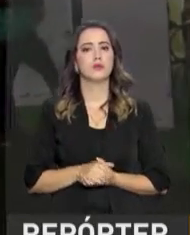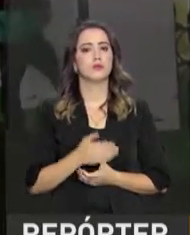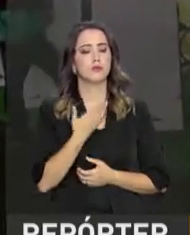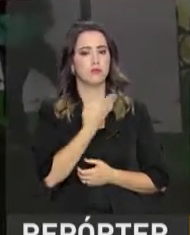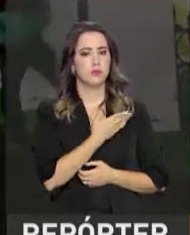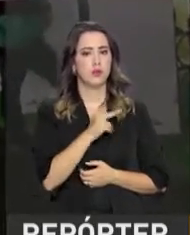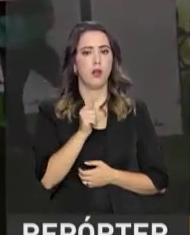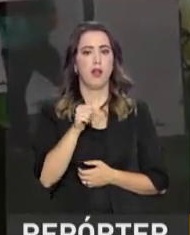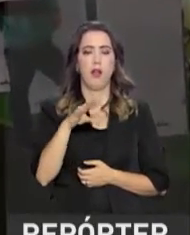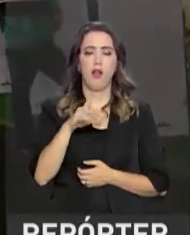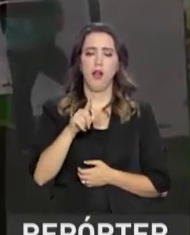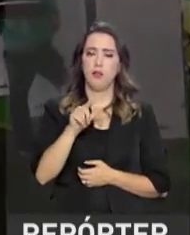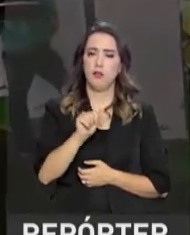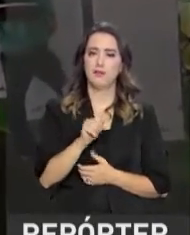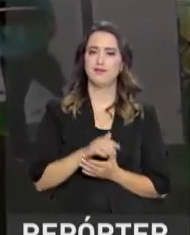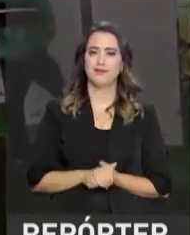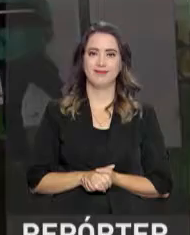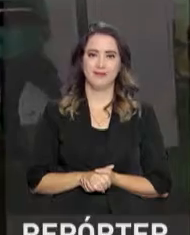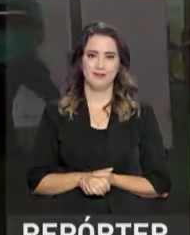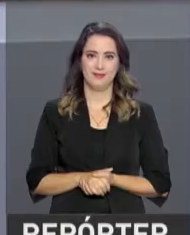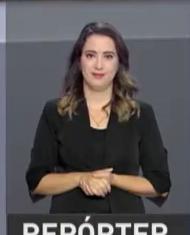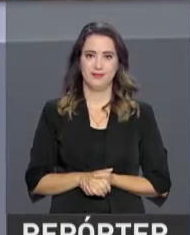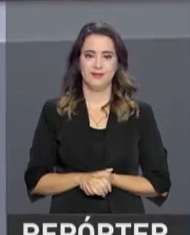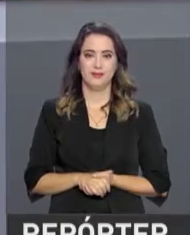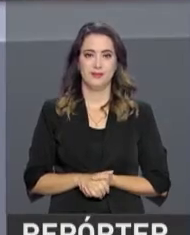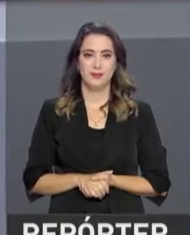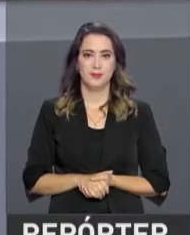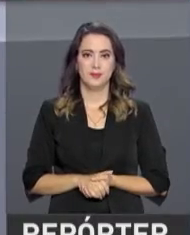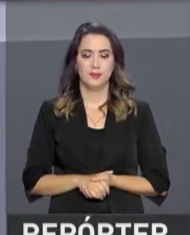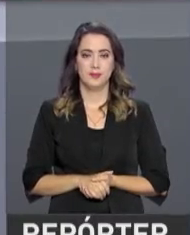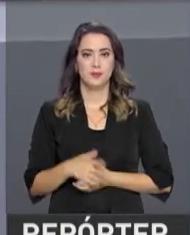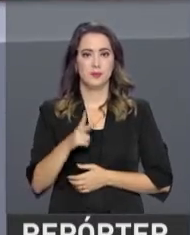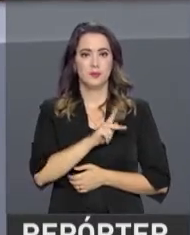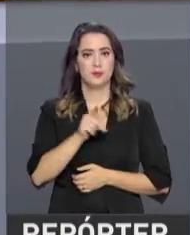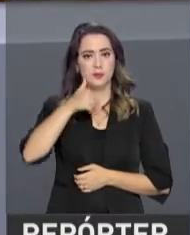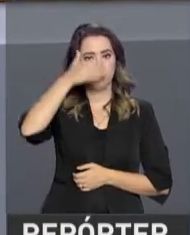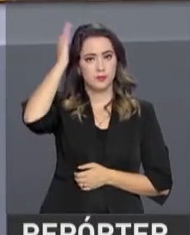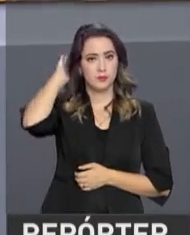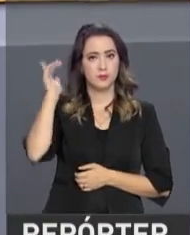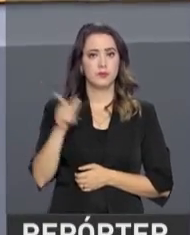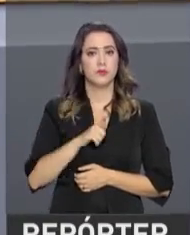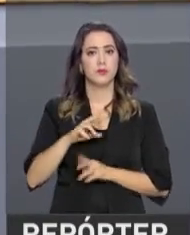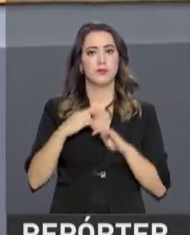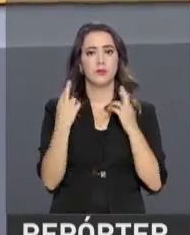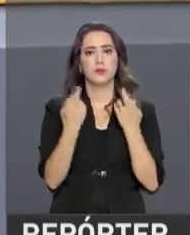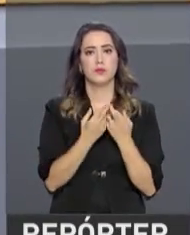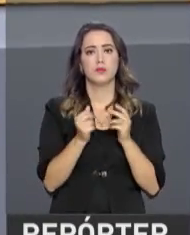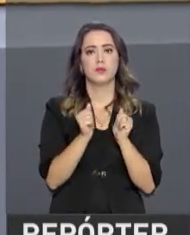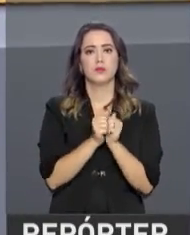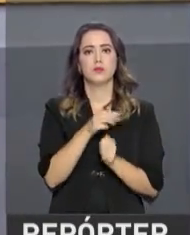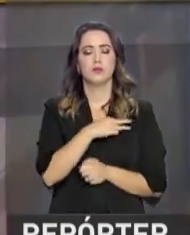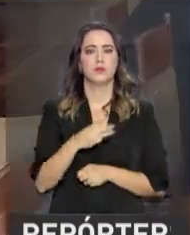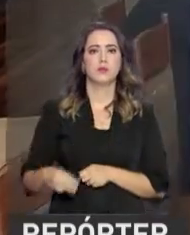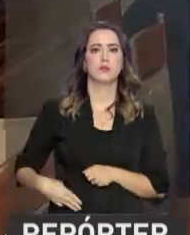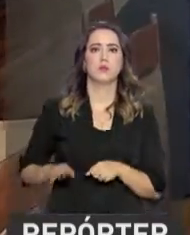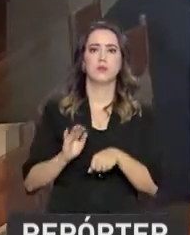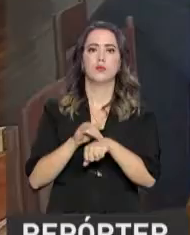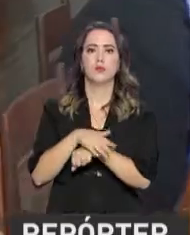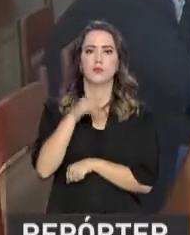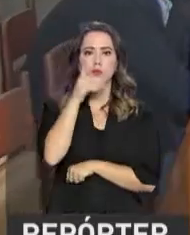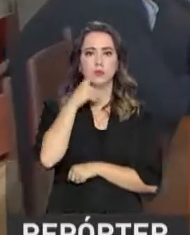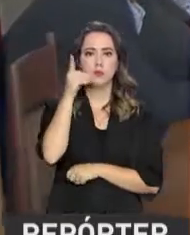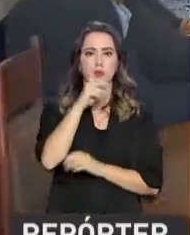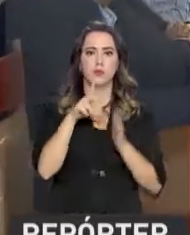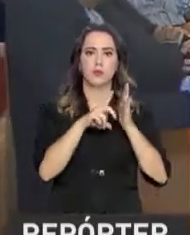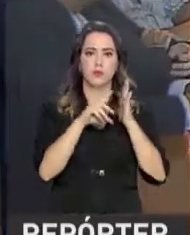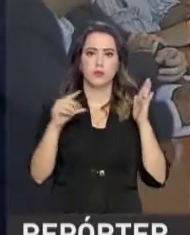na cobertura do 8º Fórum Mundial da Água. O presidente Michel Temer teve uma reunião com ministros na noite desse domingo